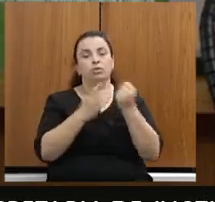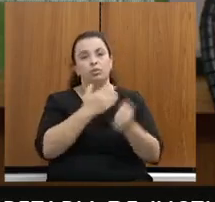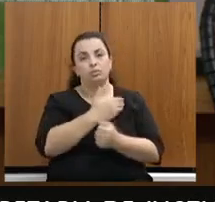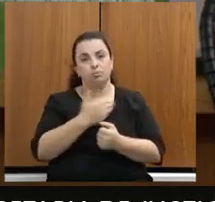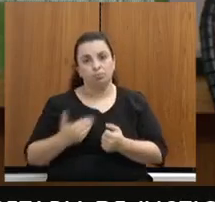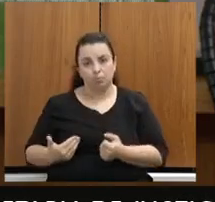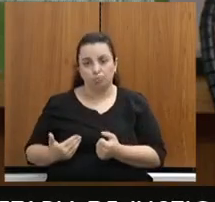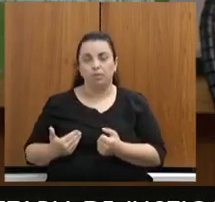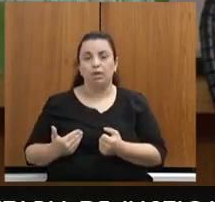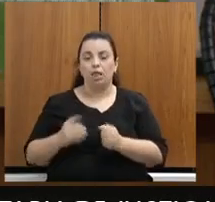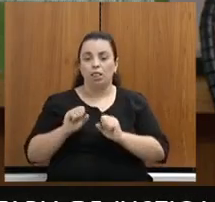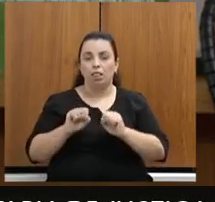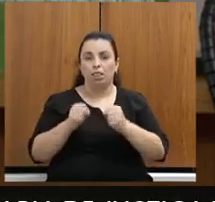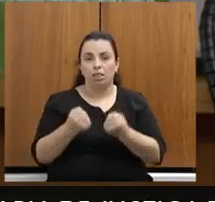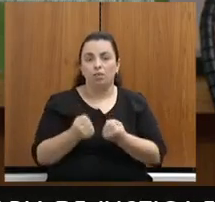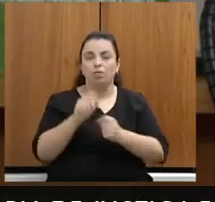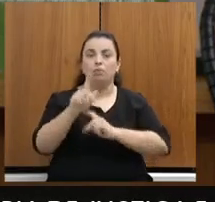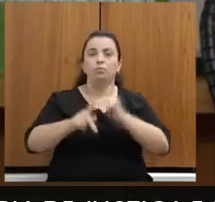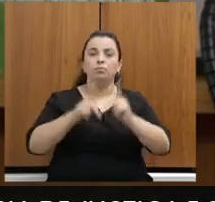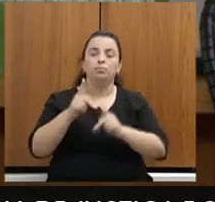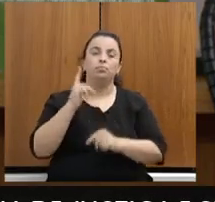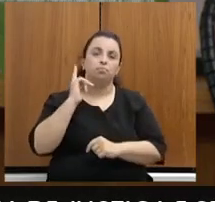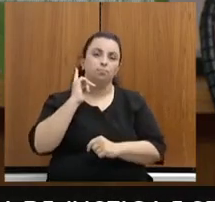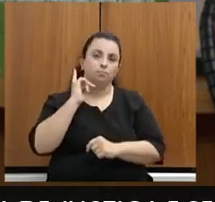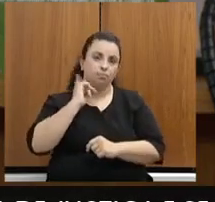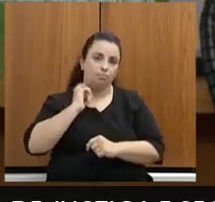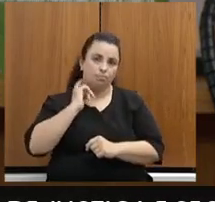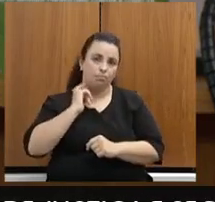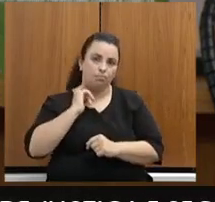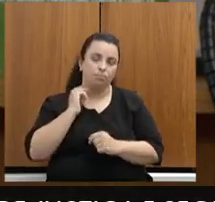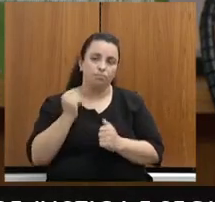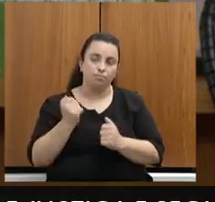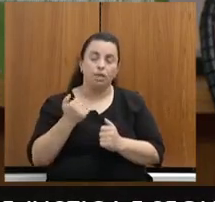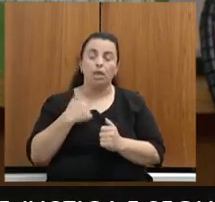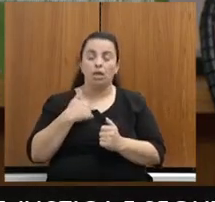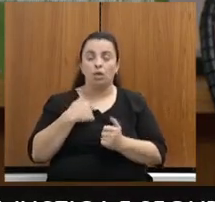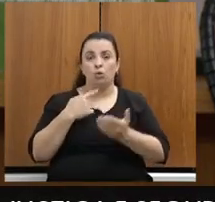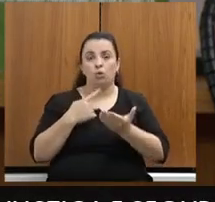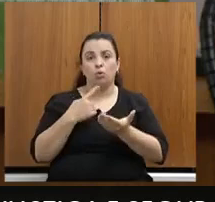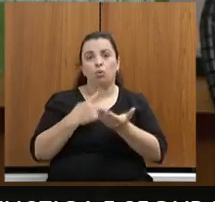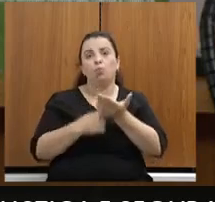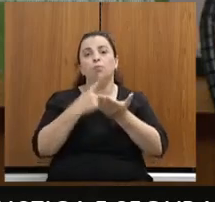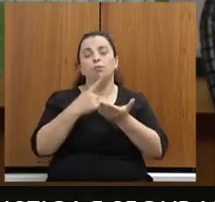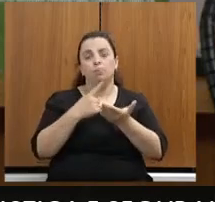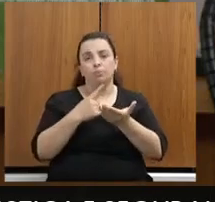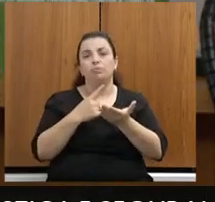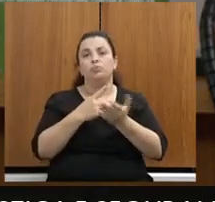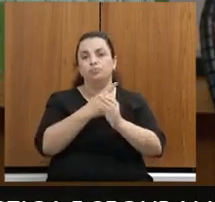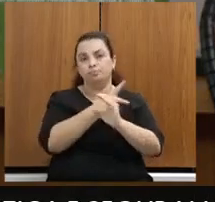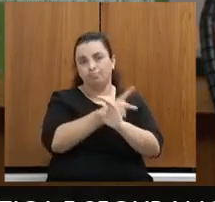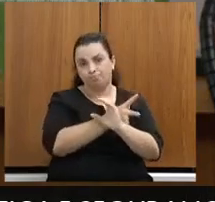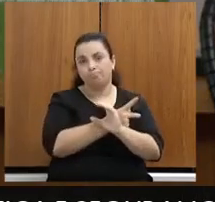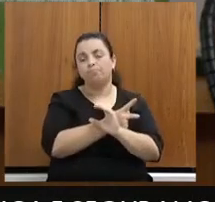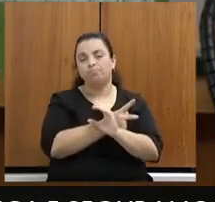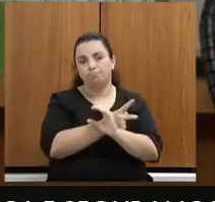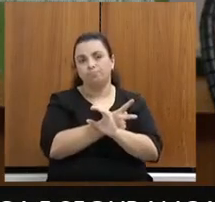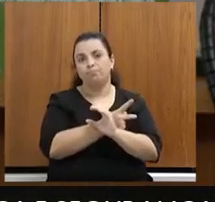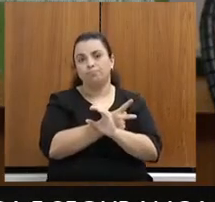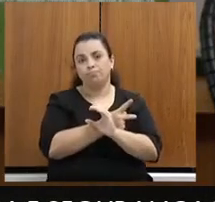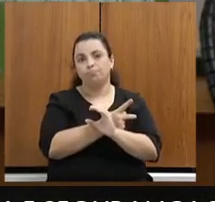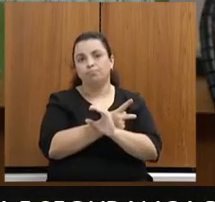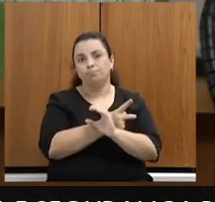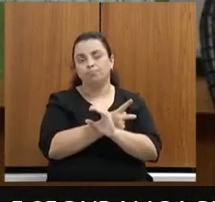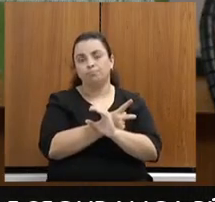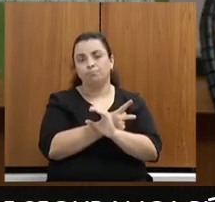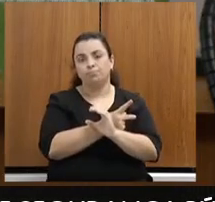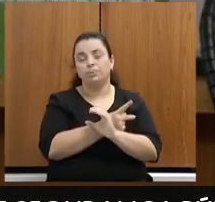e dos mineiros e deixar aqui o meu compromisso sempre com a nossa querida e amada Polícia Civil que esse deputado está